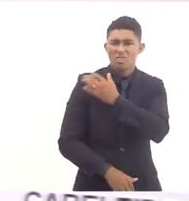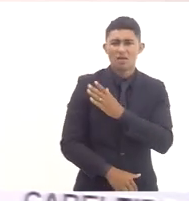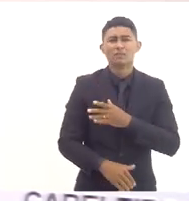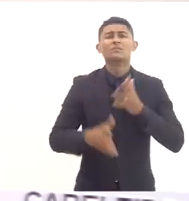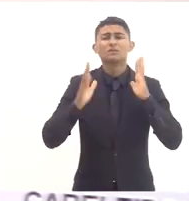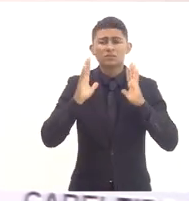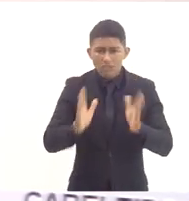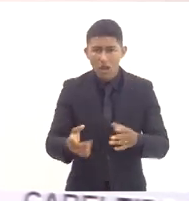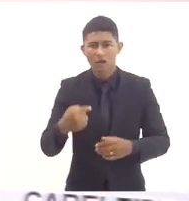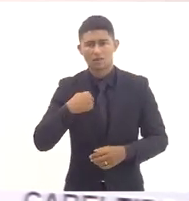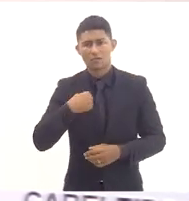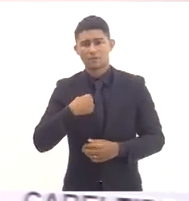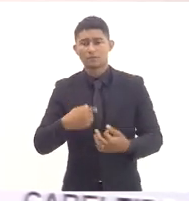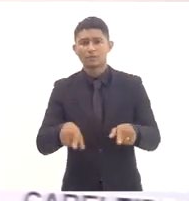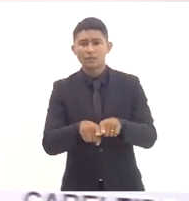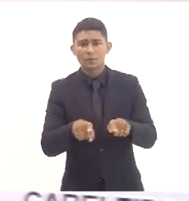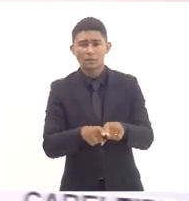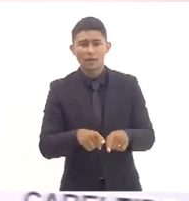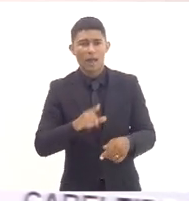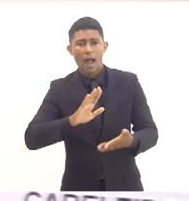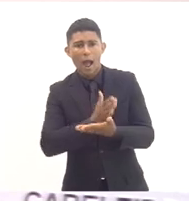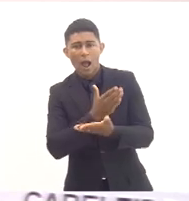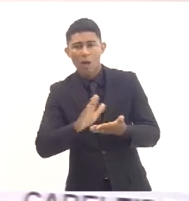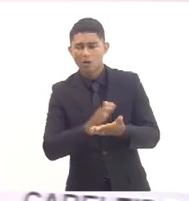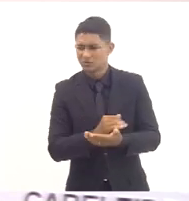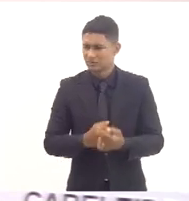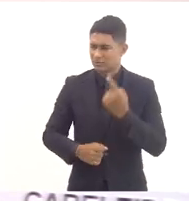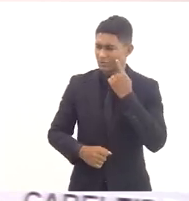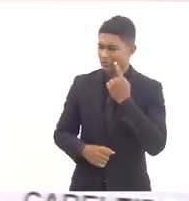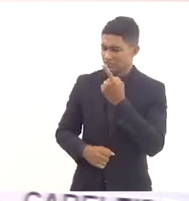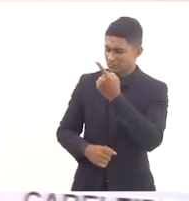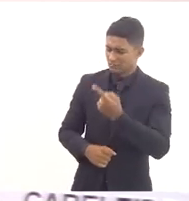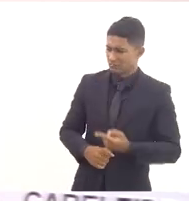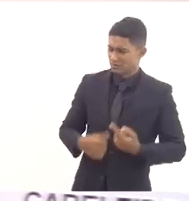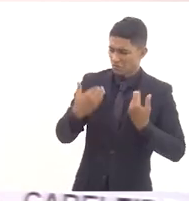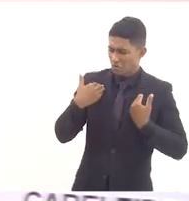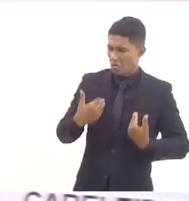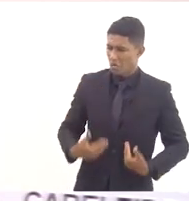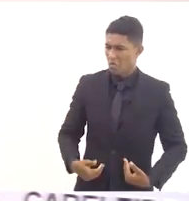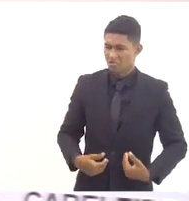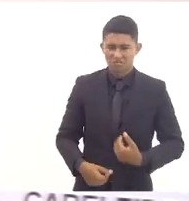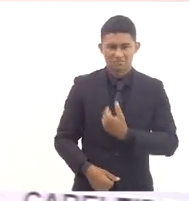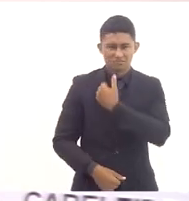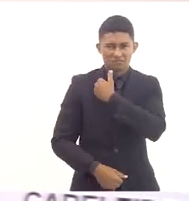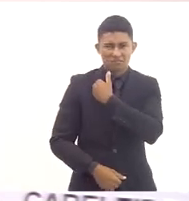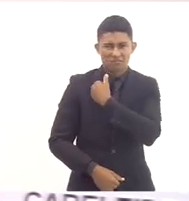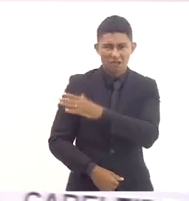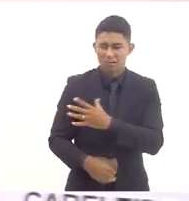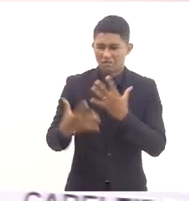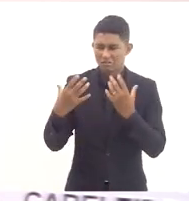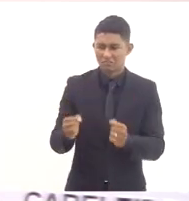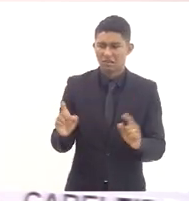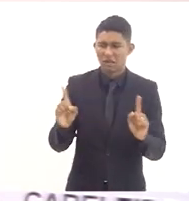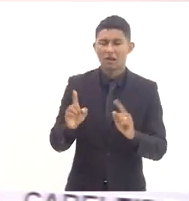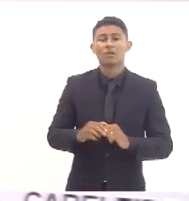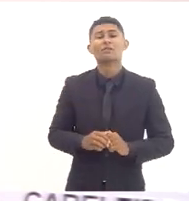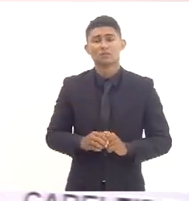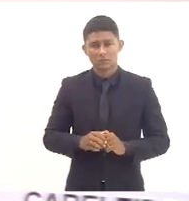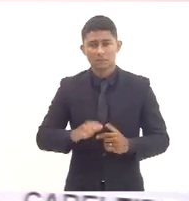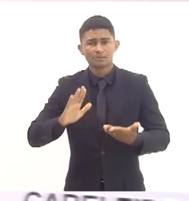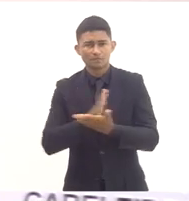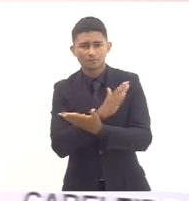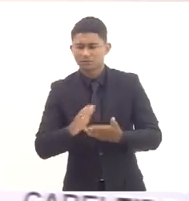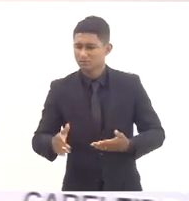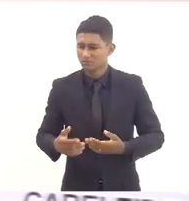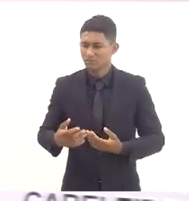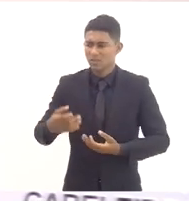pessoas que não não aceitava o meu corpo a minha a minha forma de inserir no espaço físico pessoas